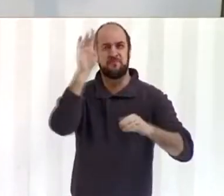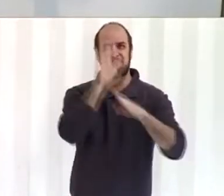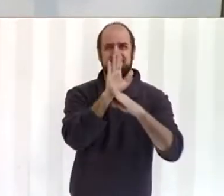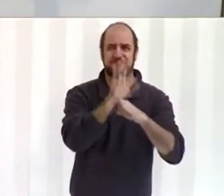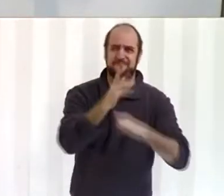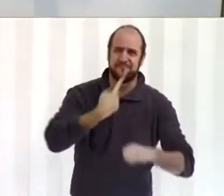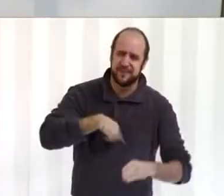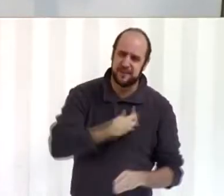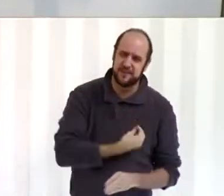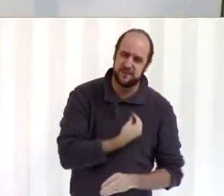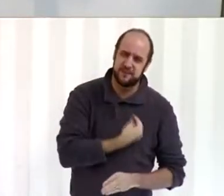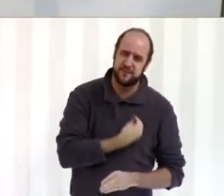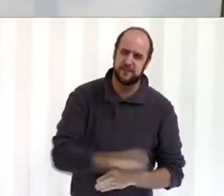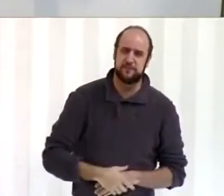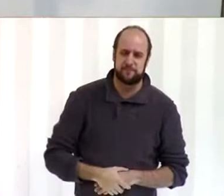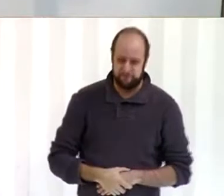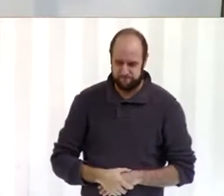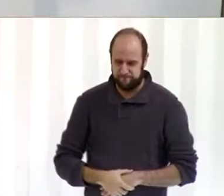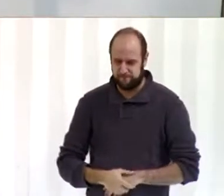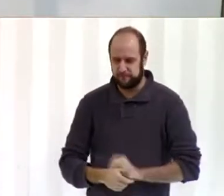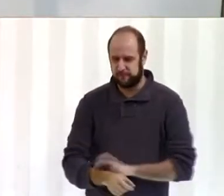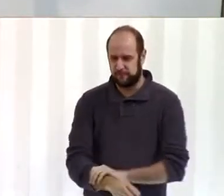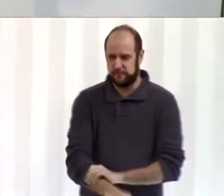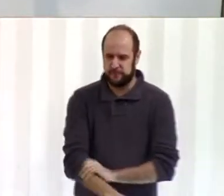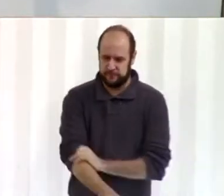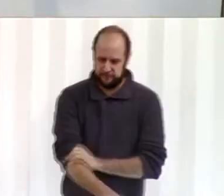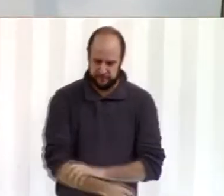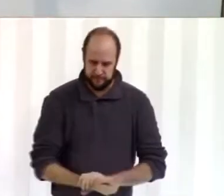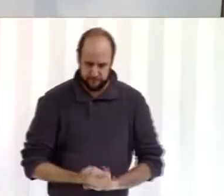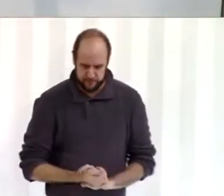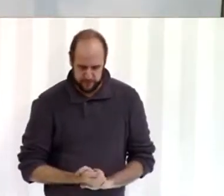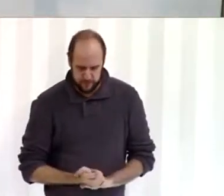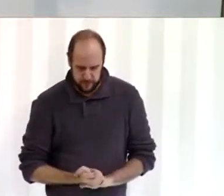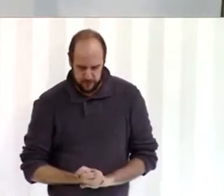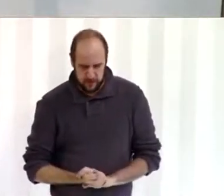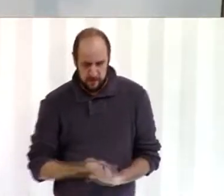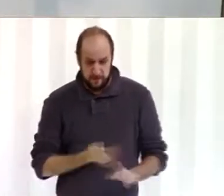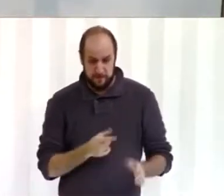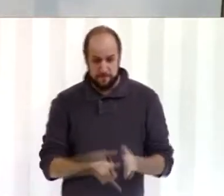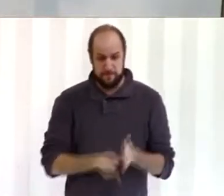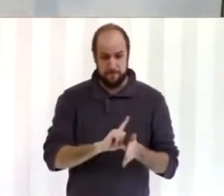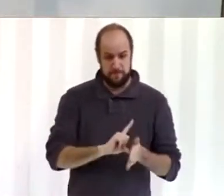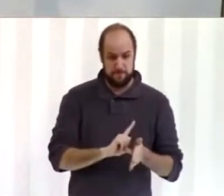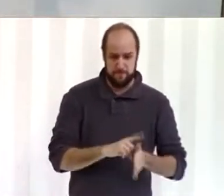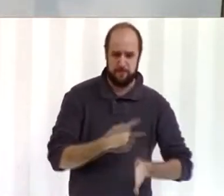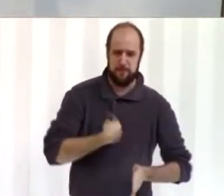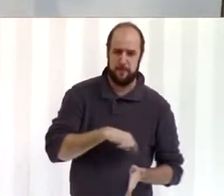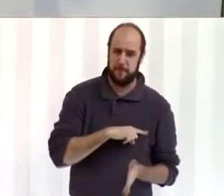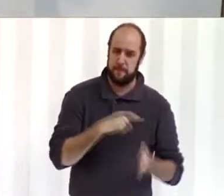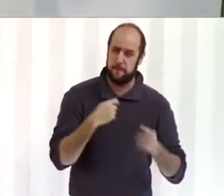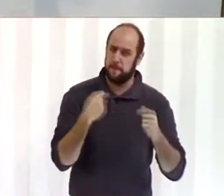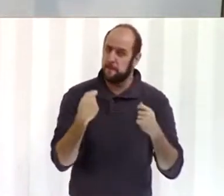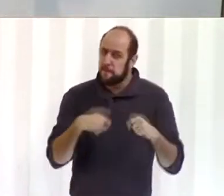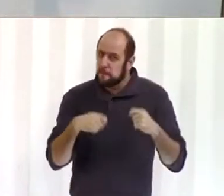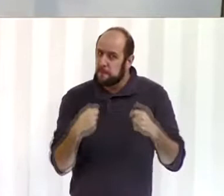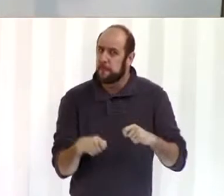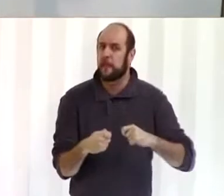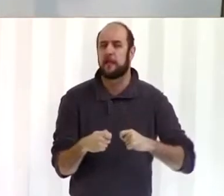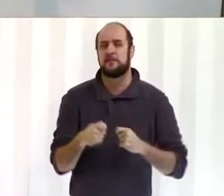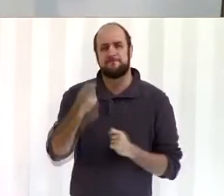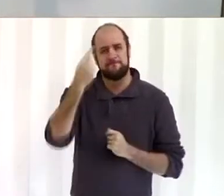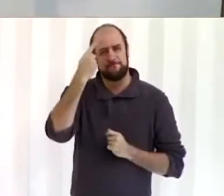para a nossa vida. Antes, a gente precisa apenas levar